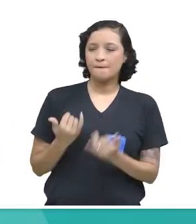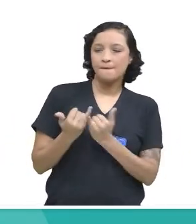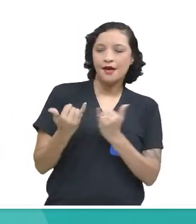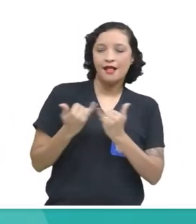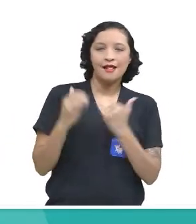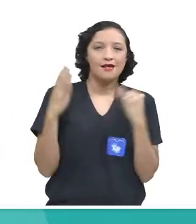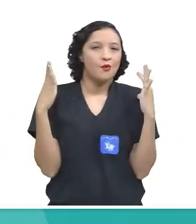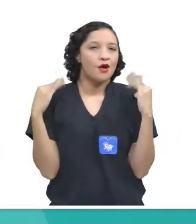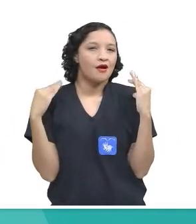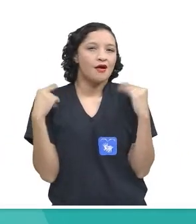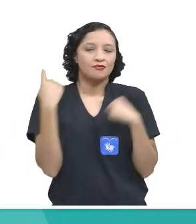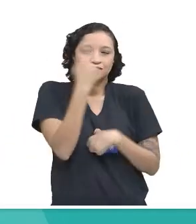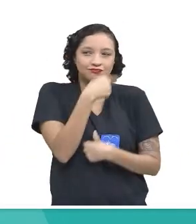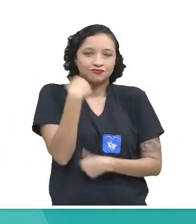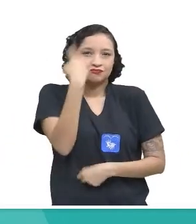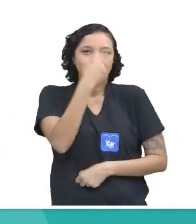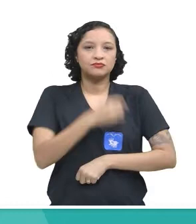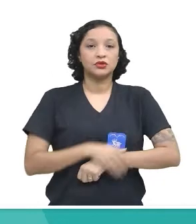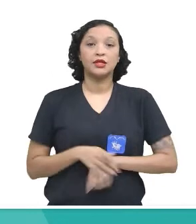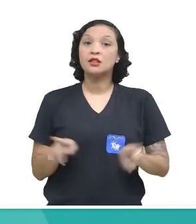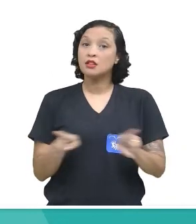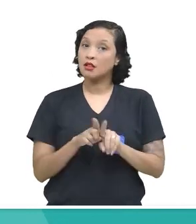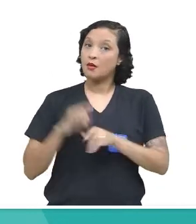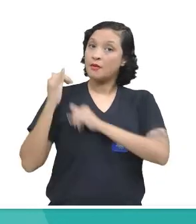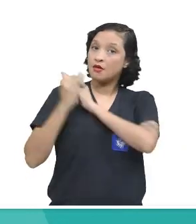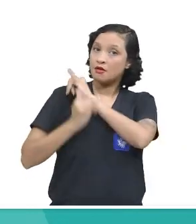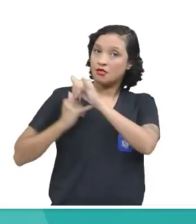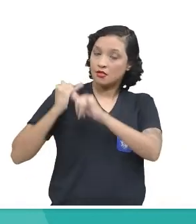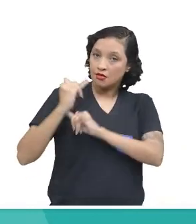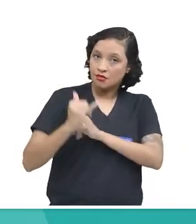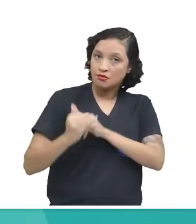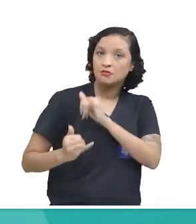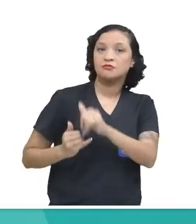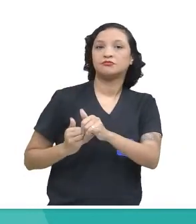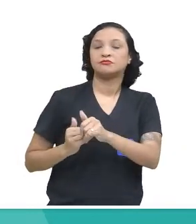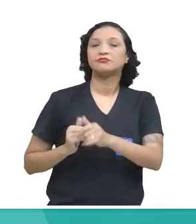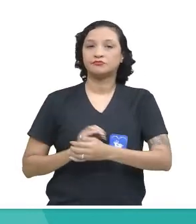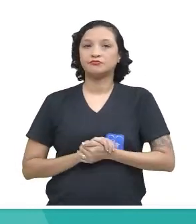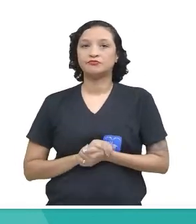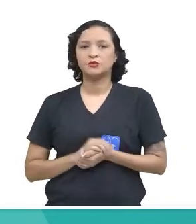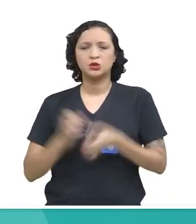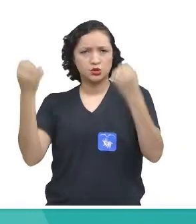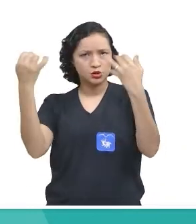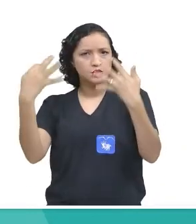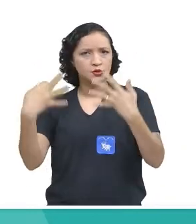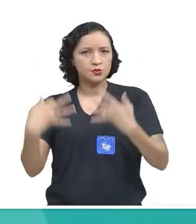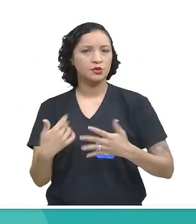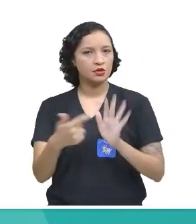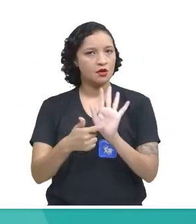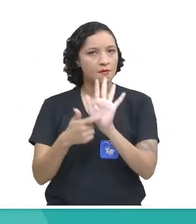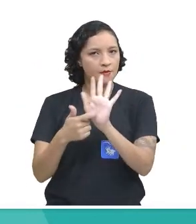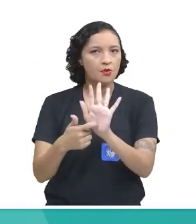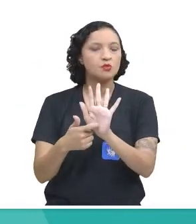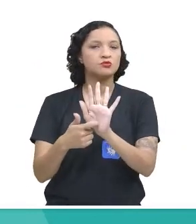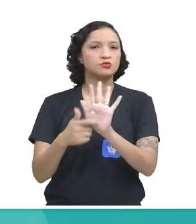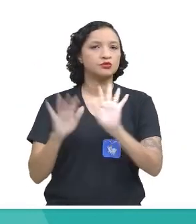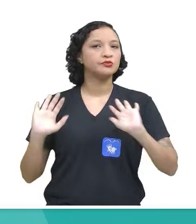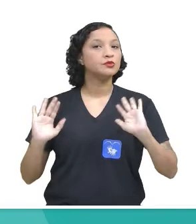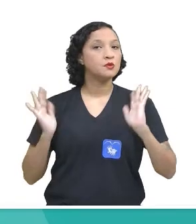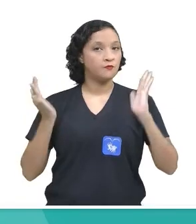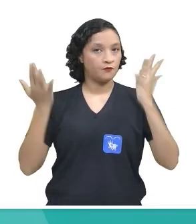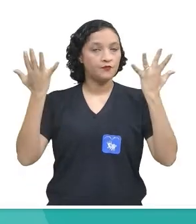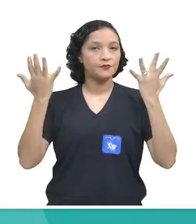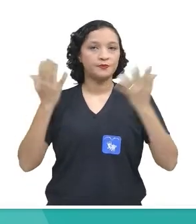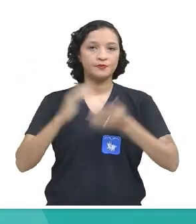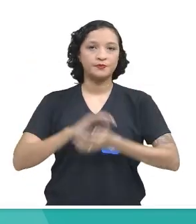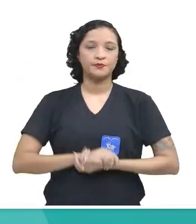as lendas que são trabalhadas, que são expostas aí durante o